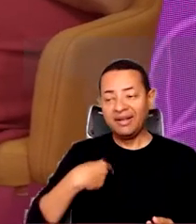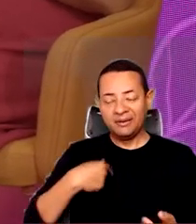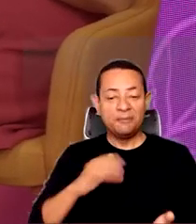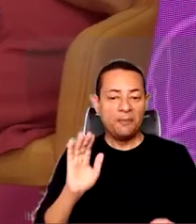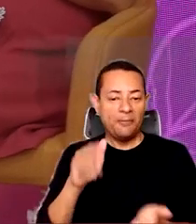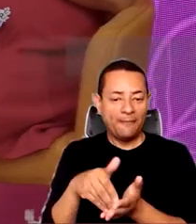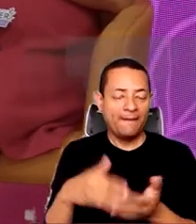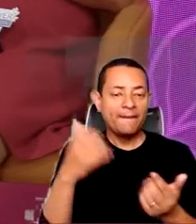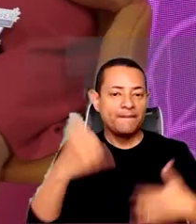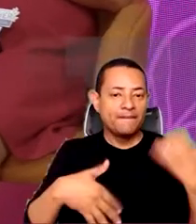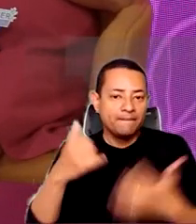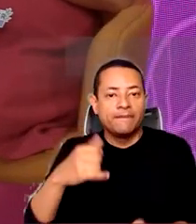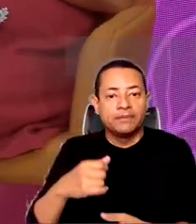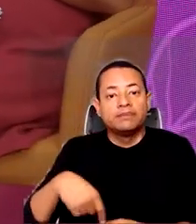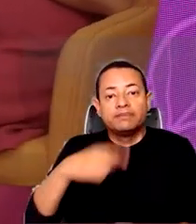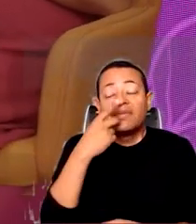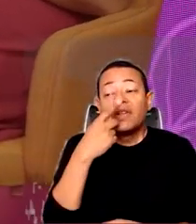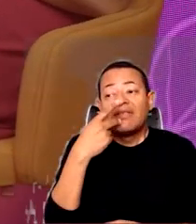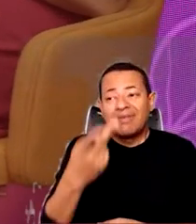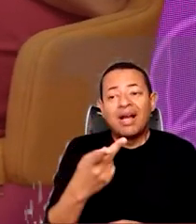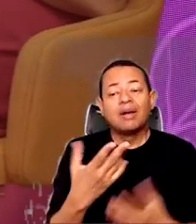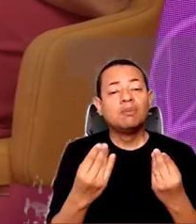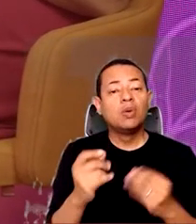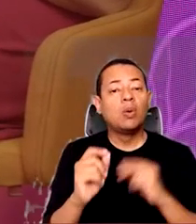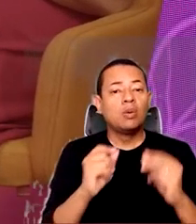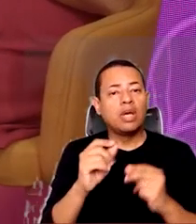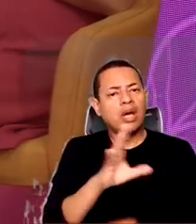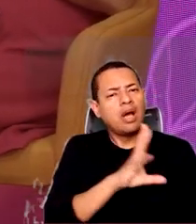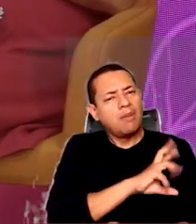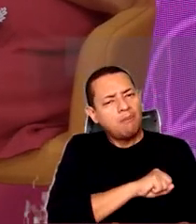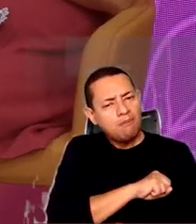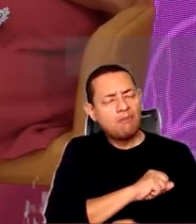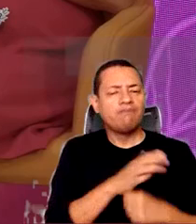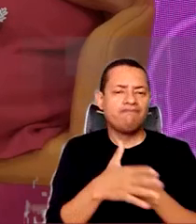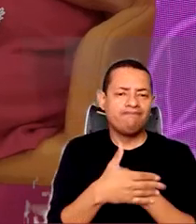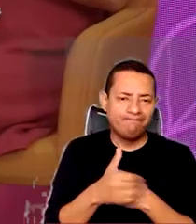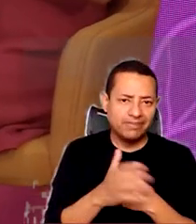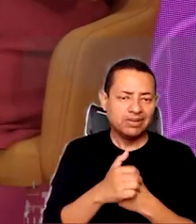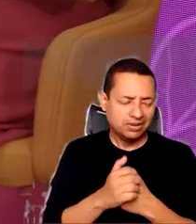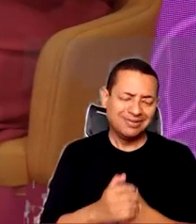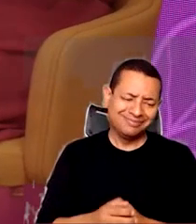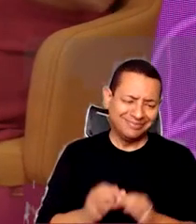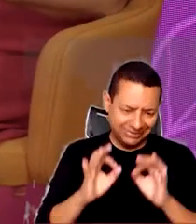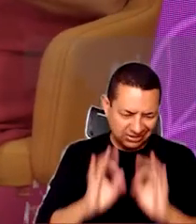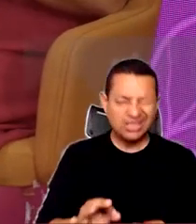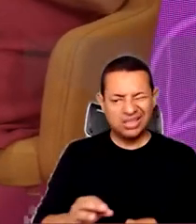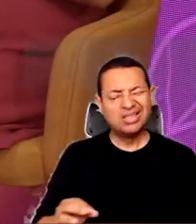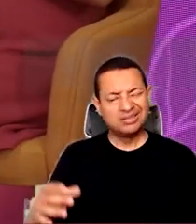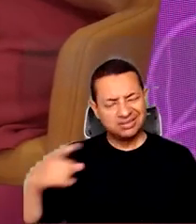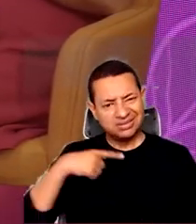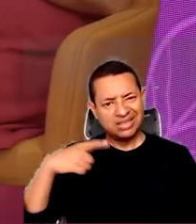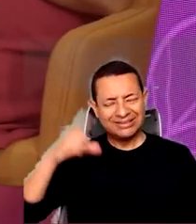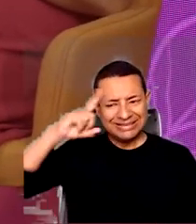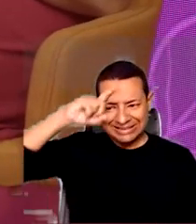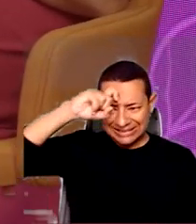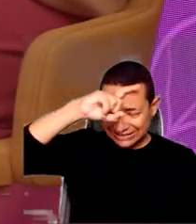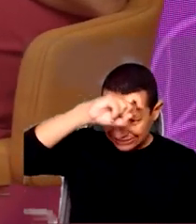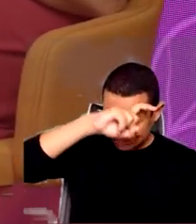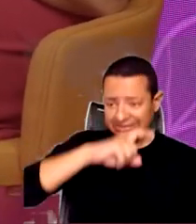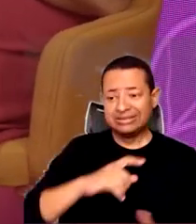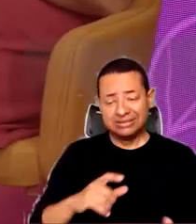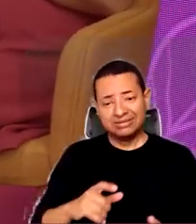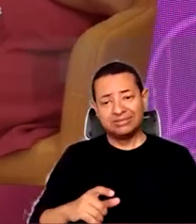eu fiquei por último eu acho que a gente fala muito da questão do amor do Carinho Claro que existe as dificuldades existe